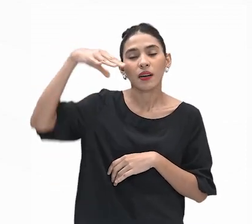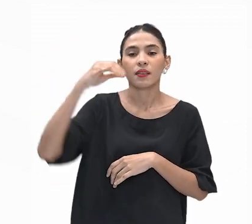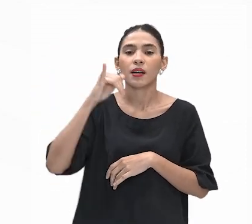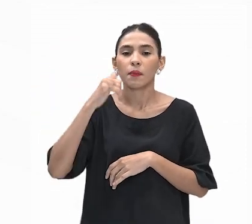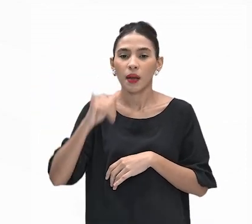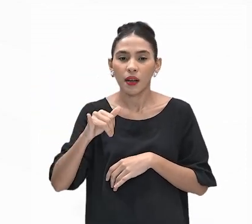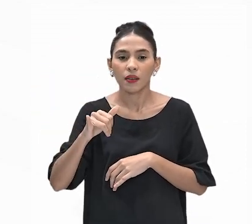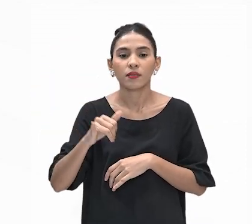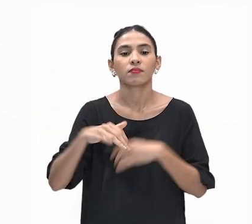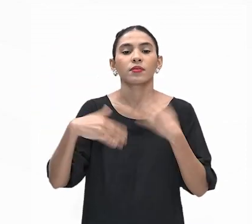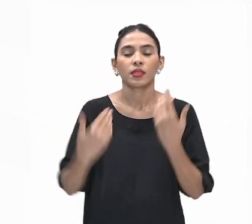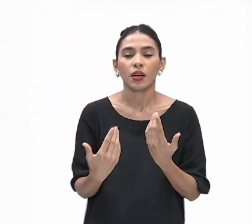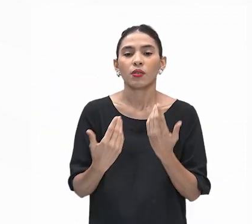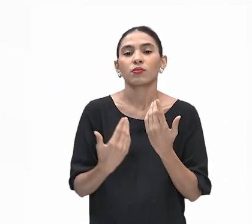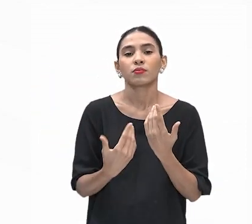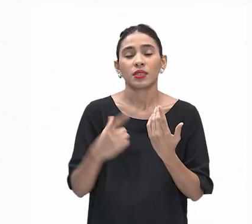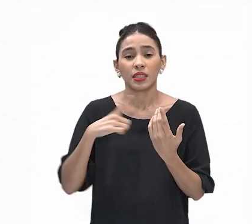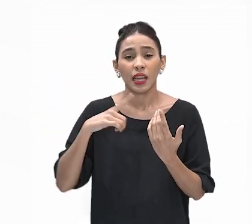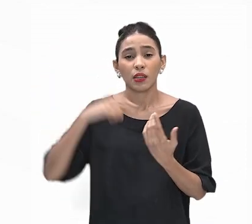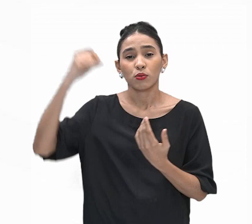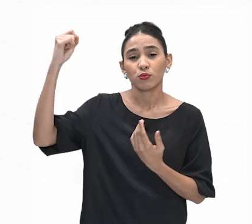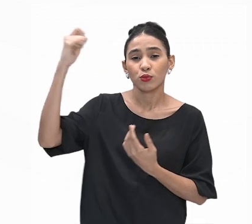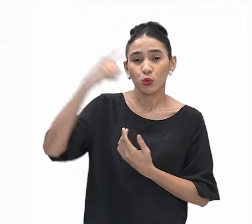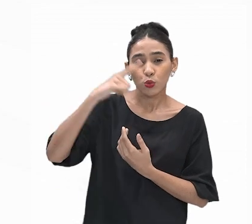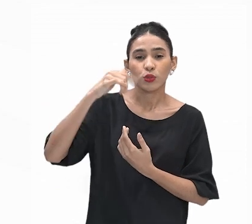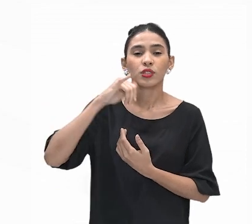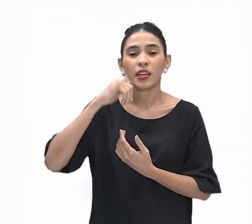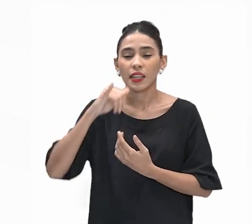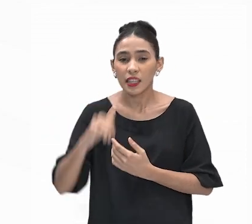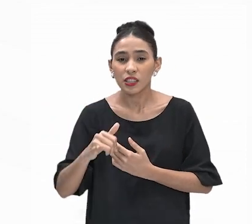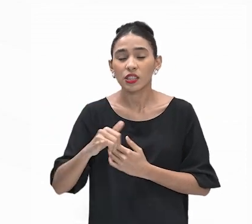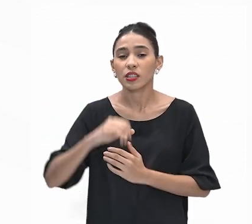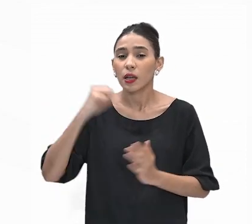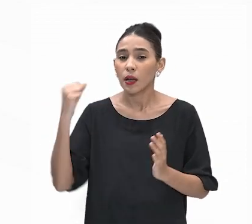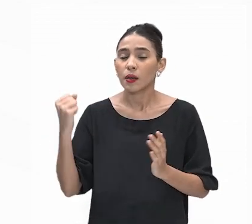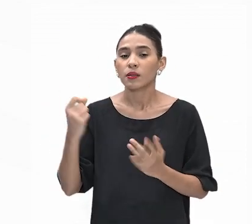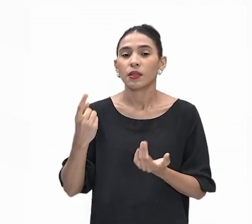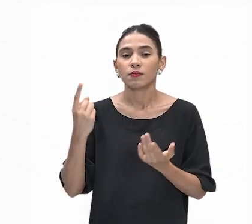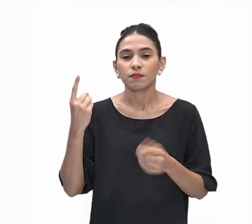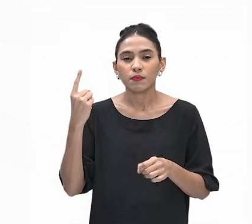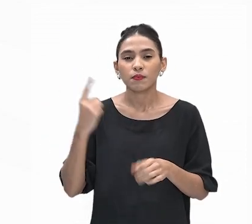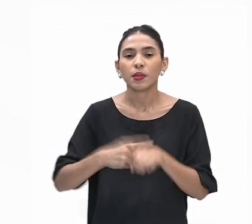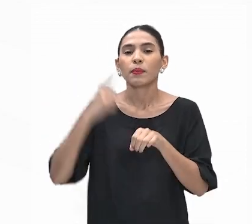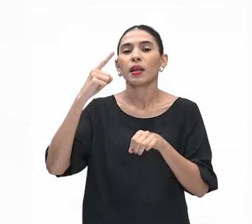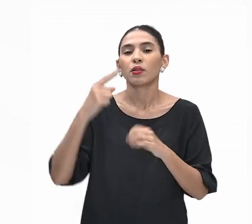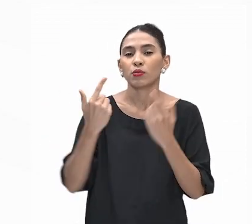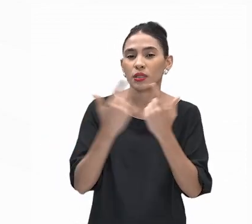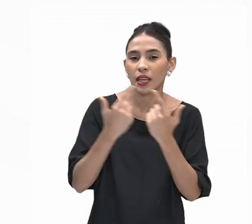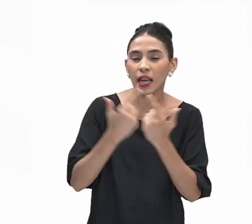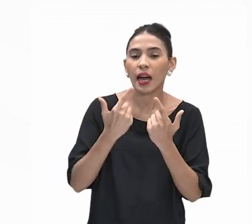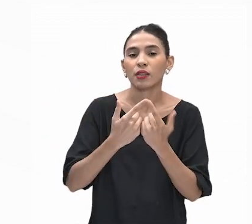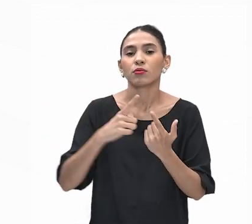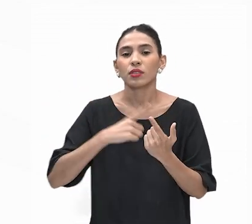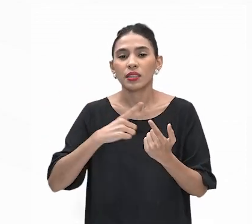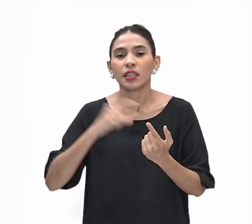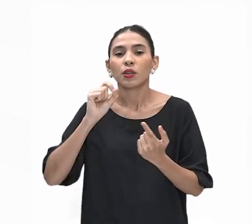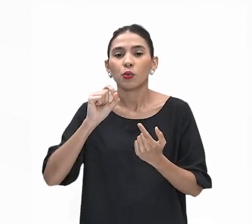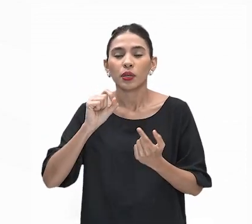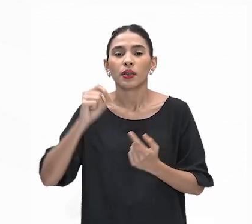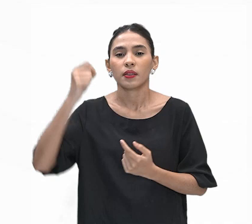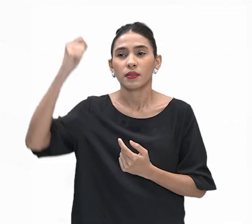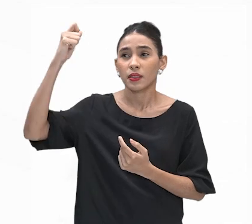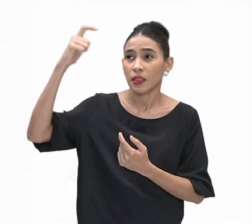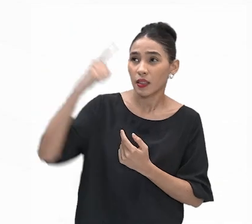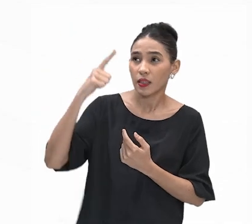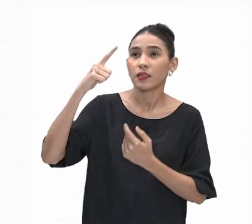eletricidade, o Teatro Amazonas foi a primeira casa de ópera do país a ter seu equipamento de iluminação com